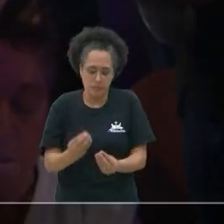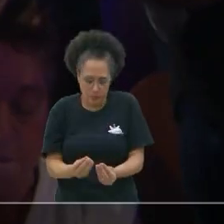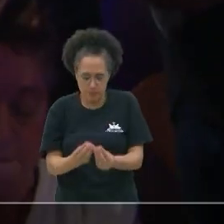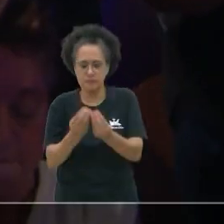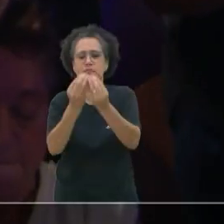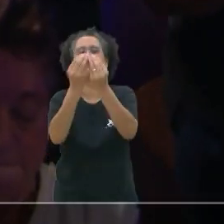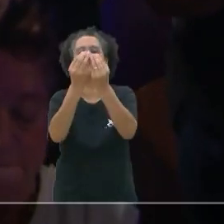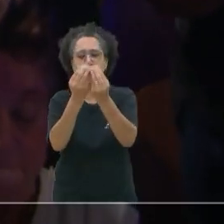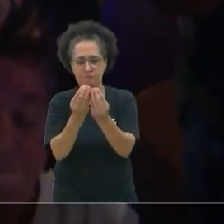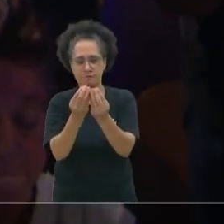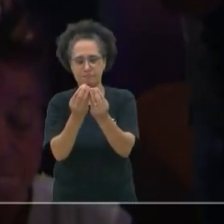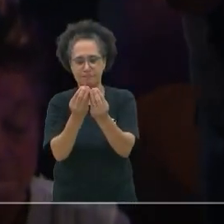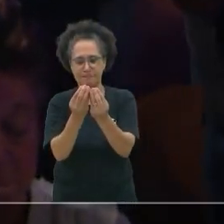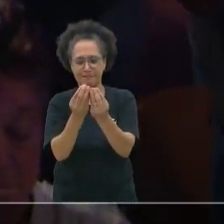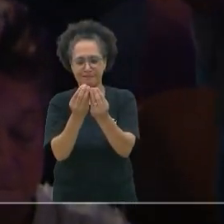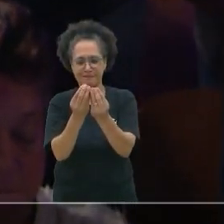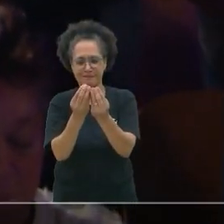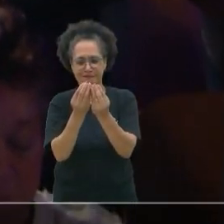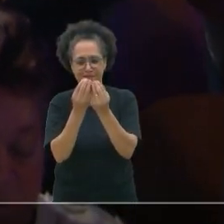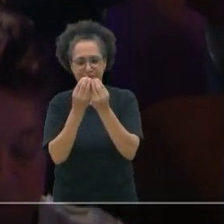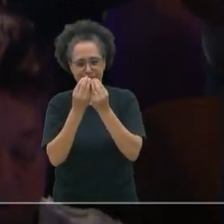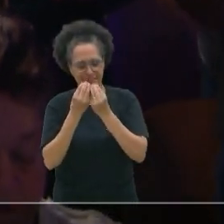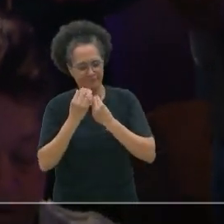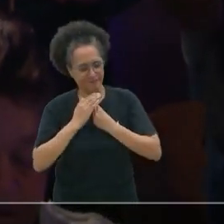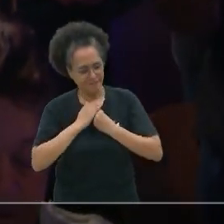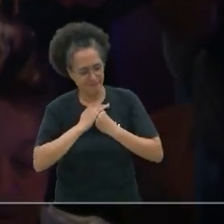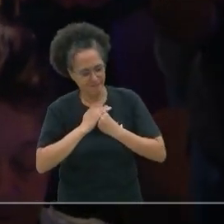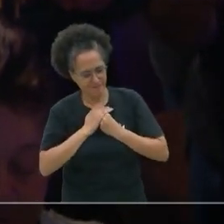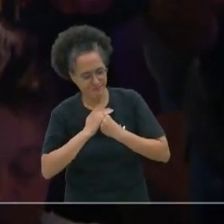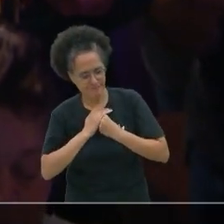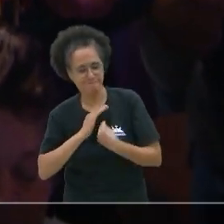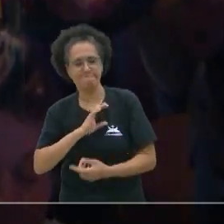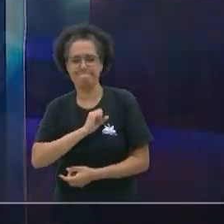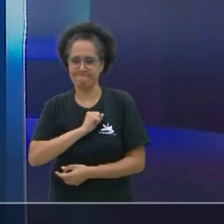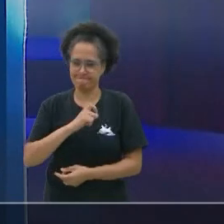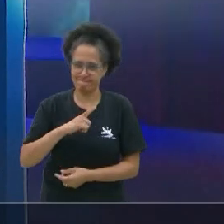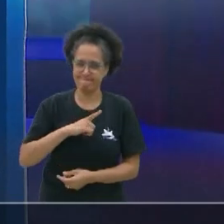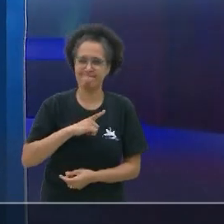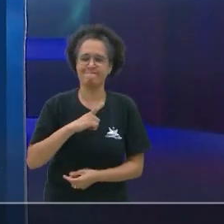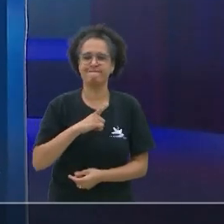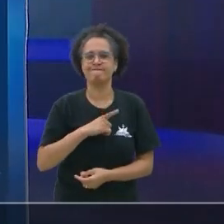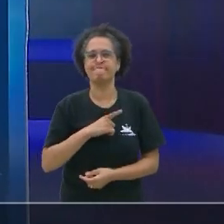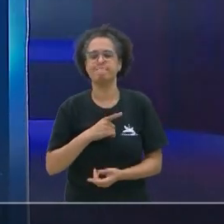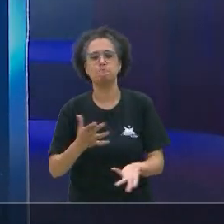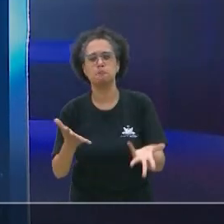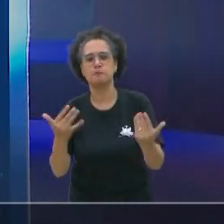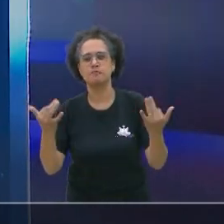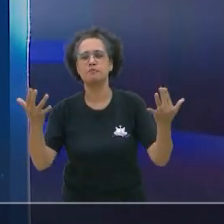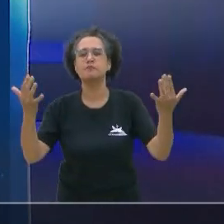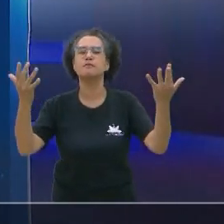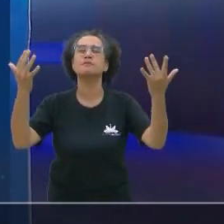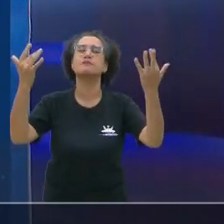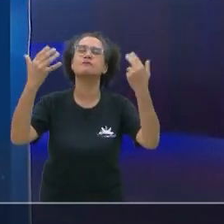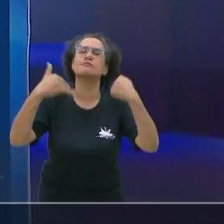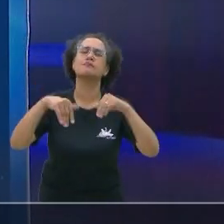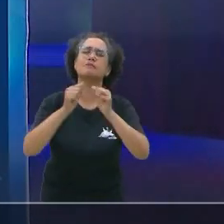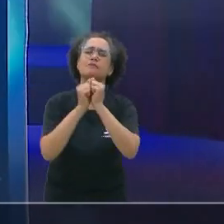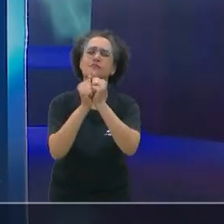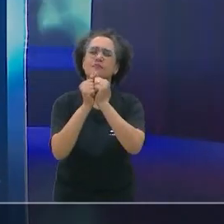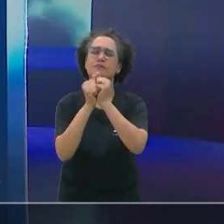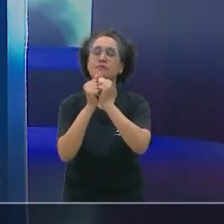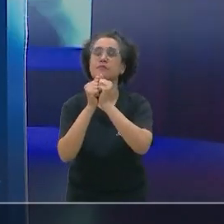Amor à hóstia consagrada. Erga seus braços e canta: eu quero Te